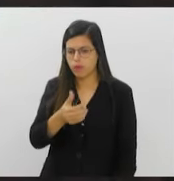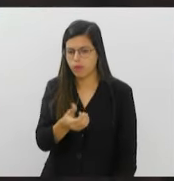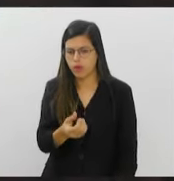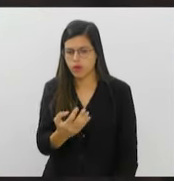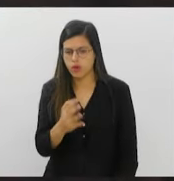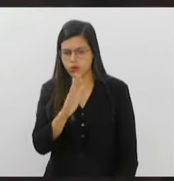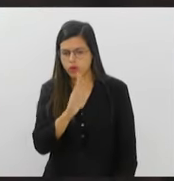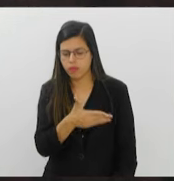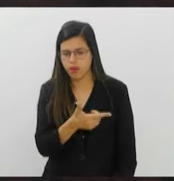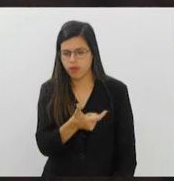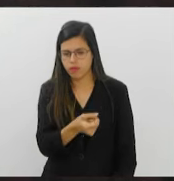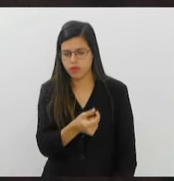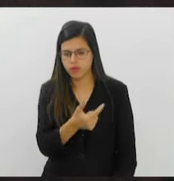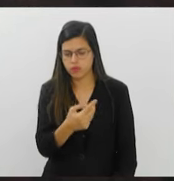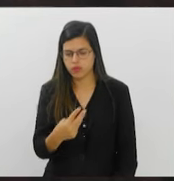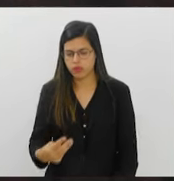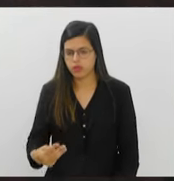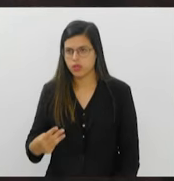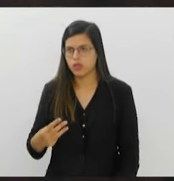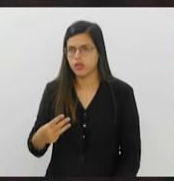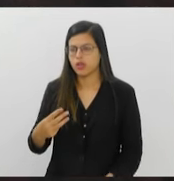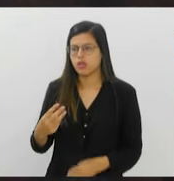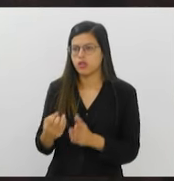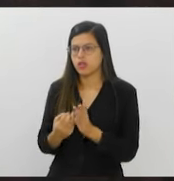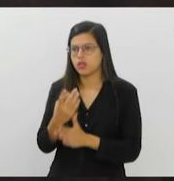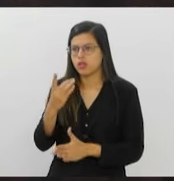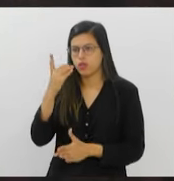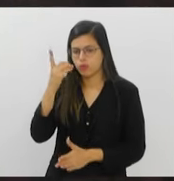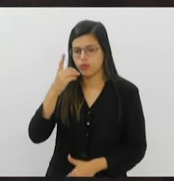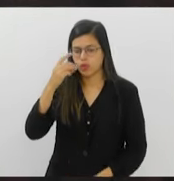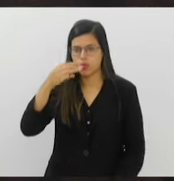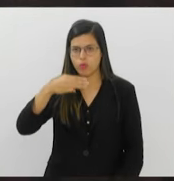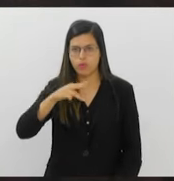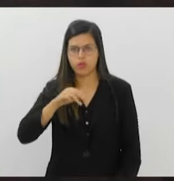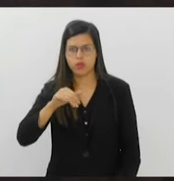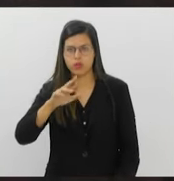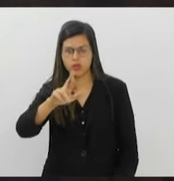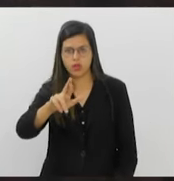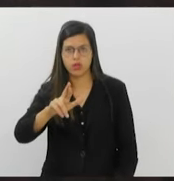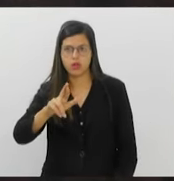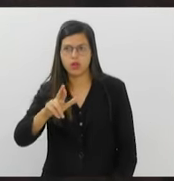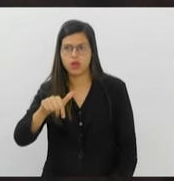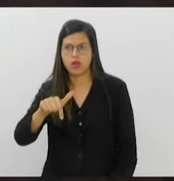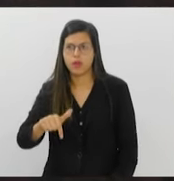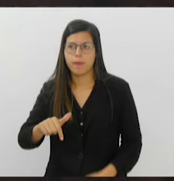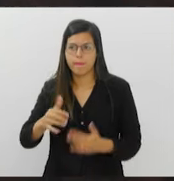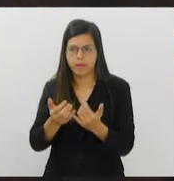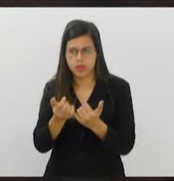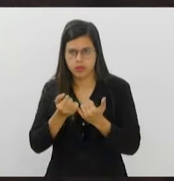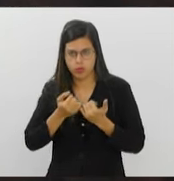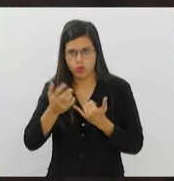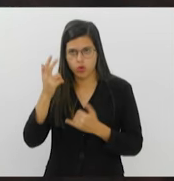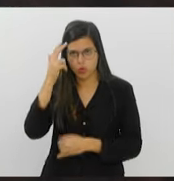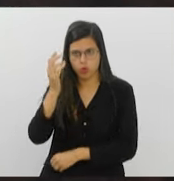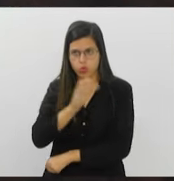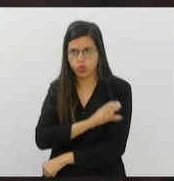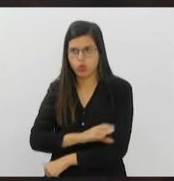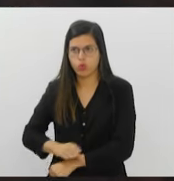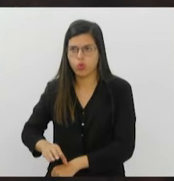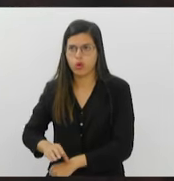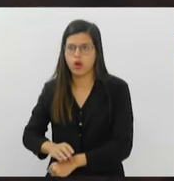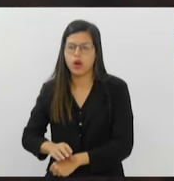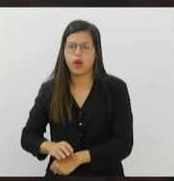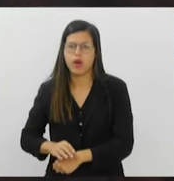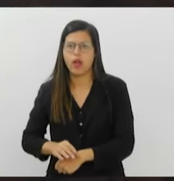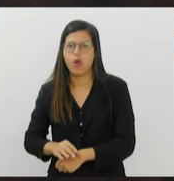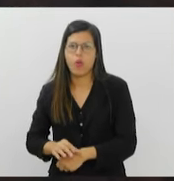964/2023, de autoria do deputado Munir Neto, que declara patrimônio cultural e material do Estado do Rio de Janeiro o Arraiá da